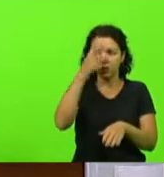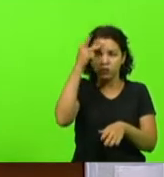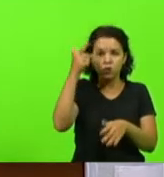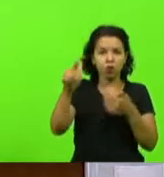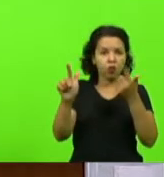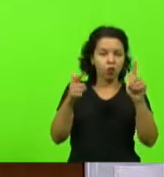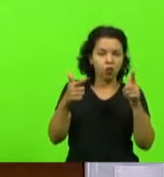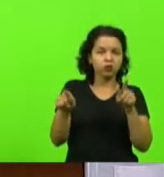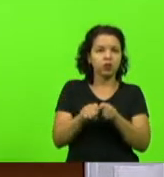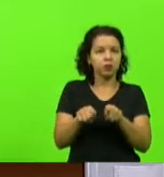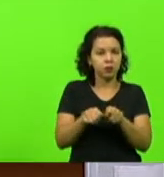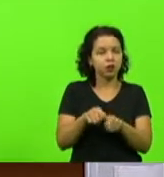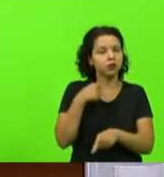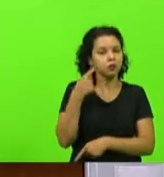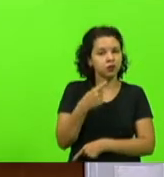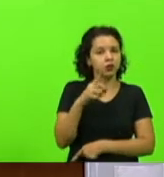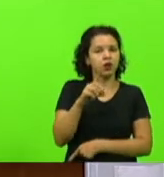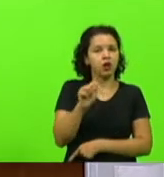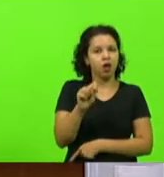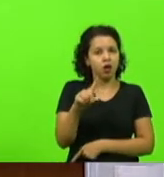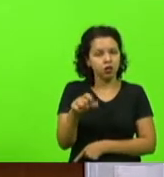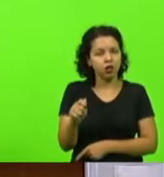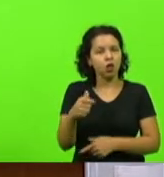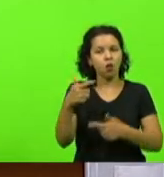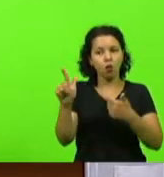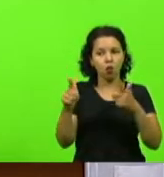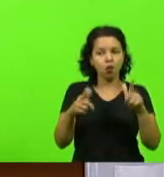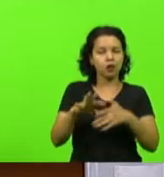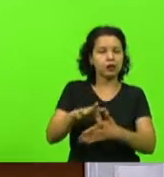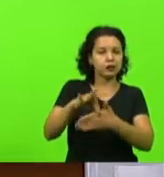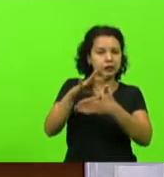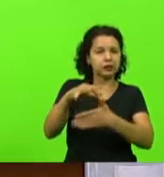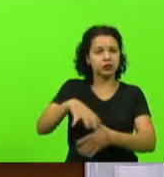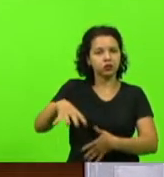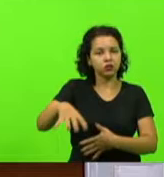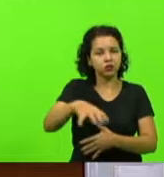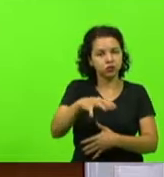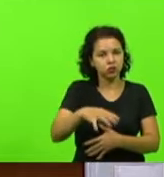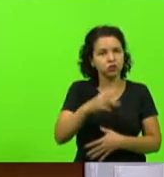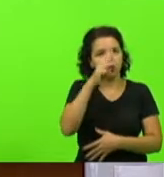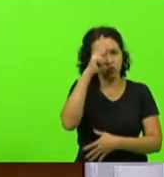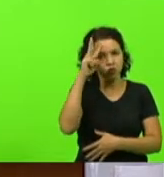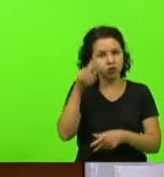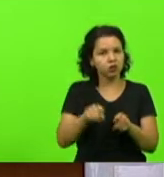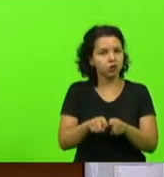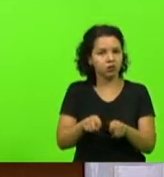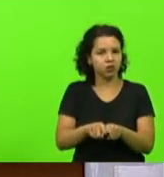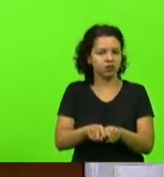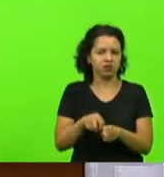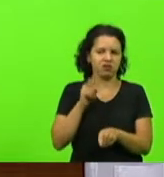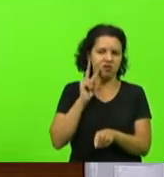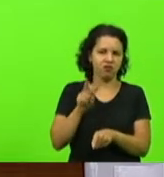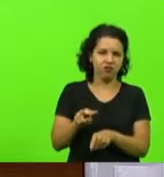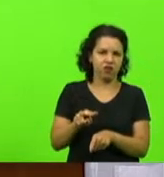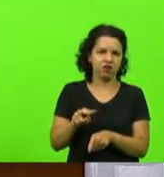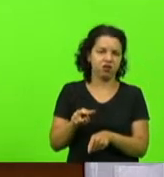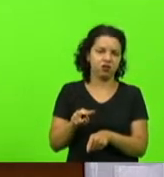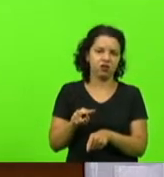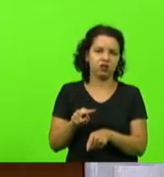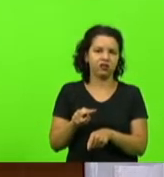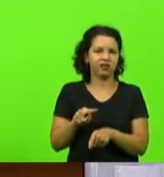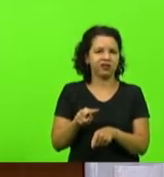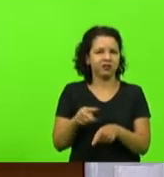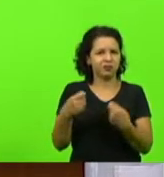deputada Ada e tantas outras lideranças da região, o deputado Volney. Então, não vejo um fato determinante para